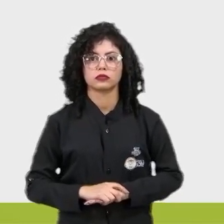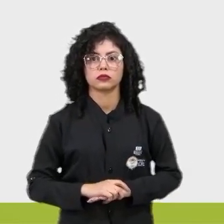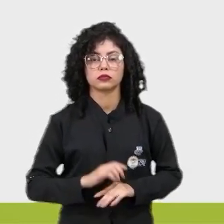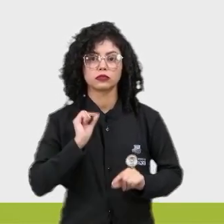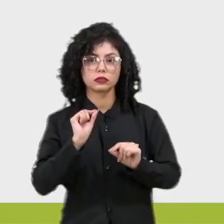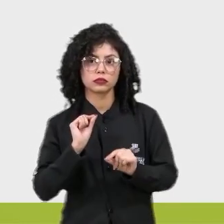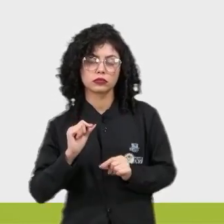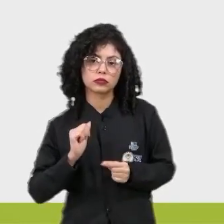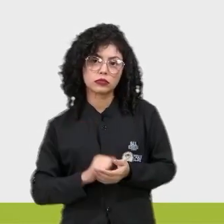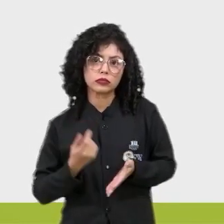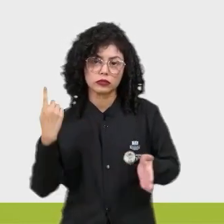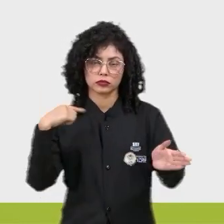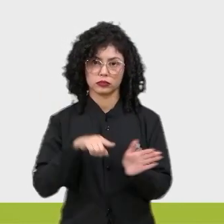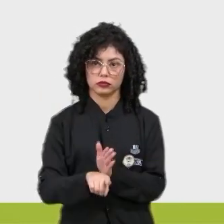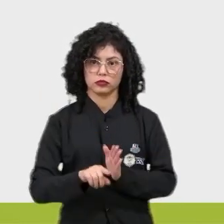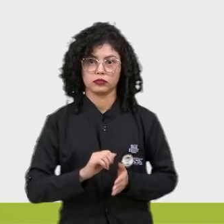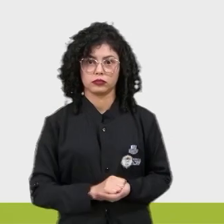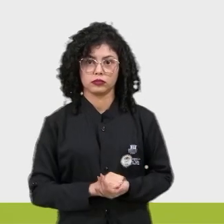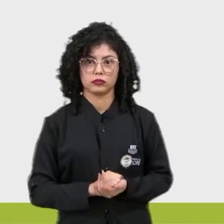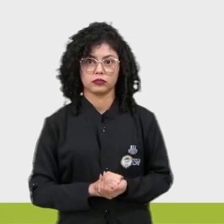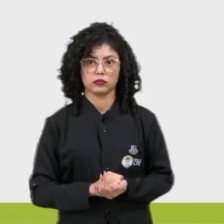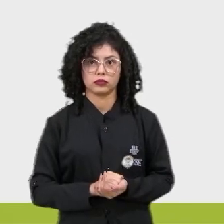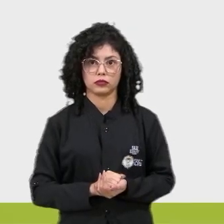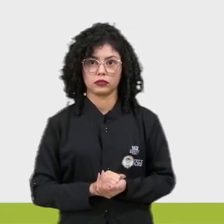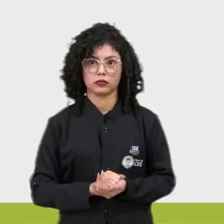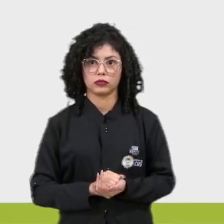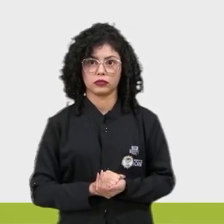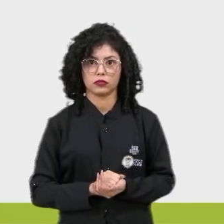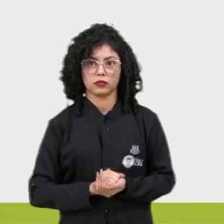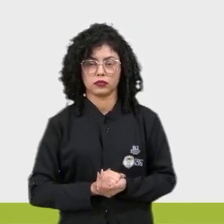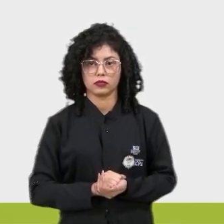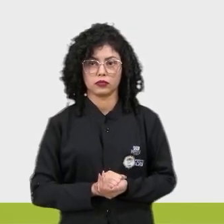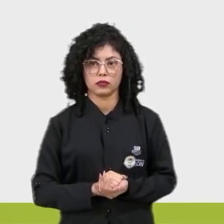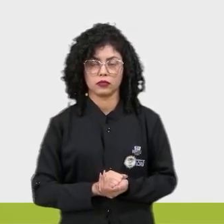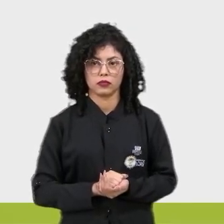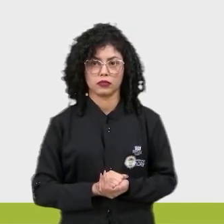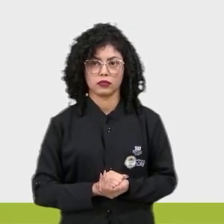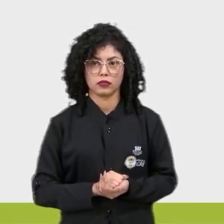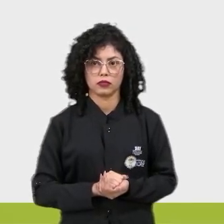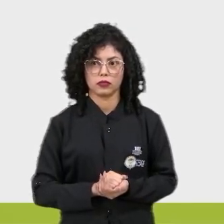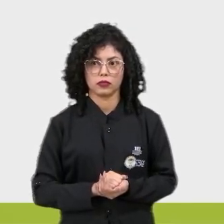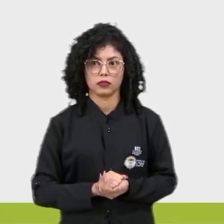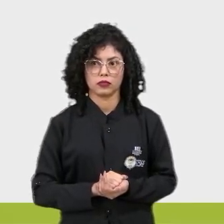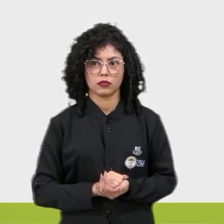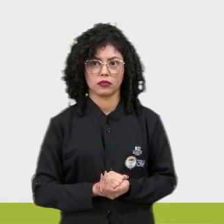doping. Bom, vamos para a questão, mas antes dela vamos...